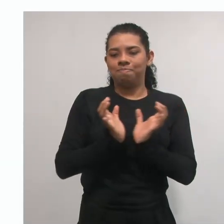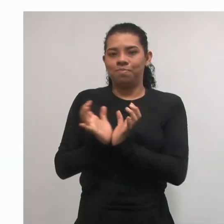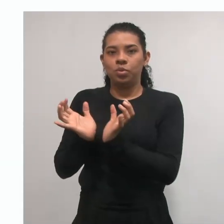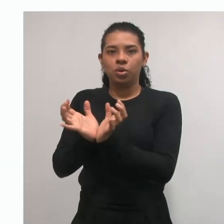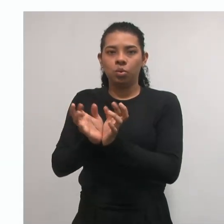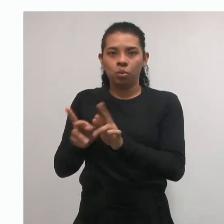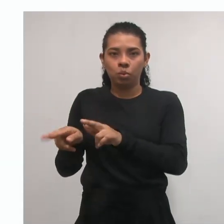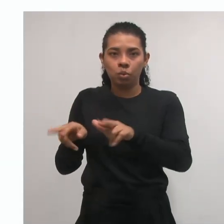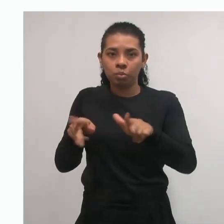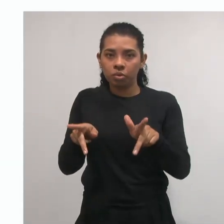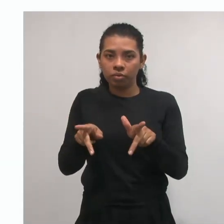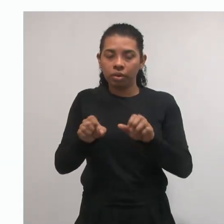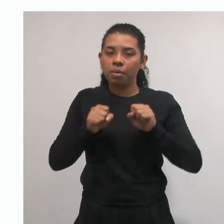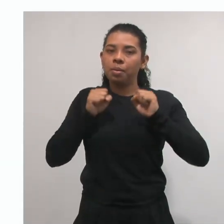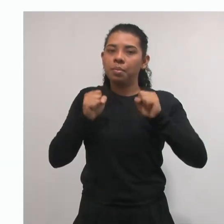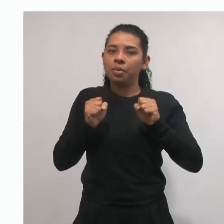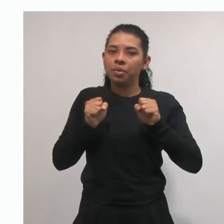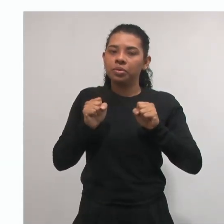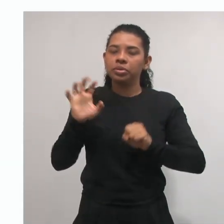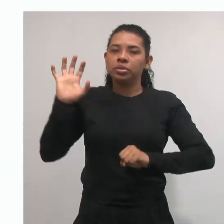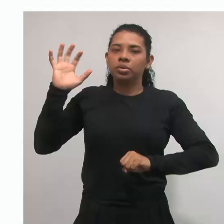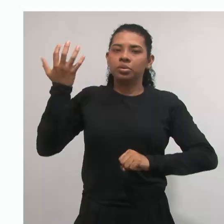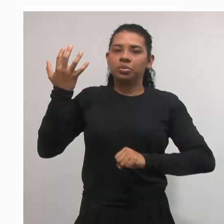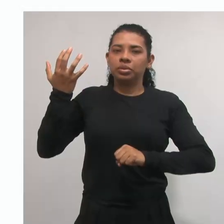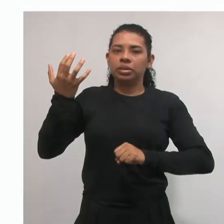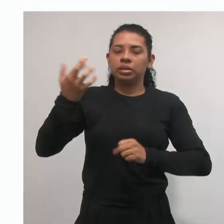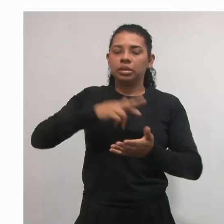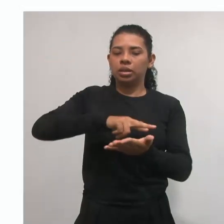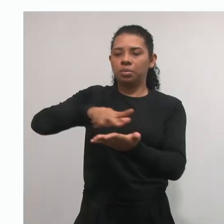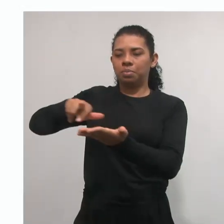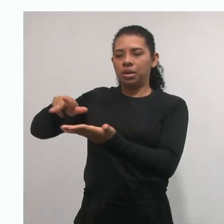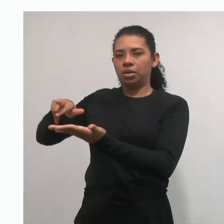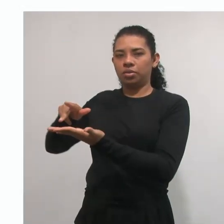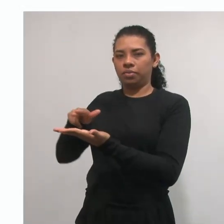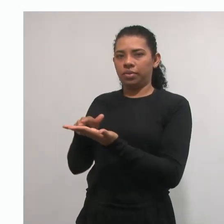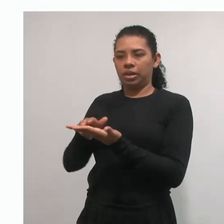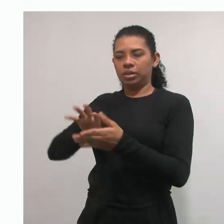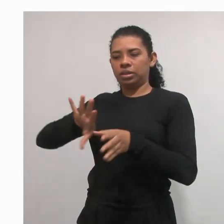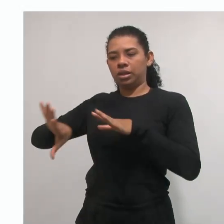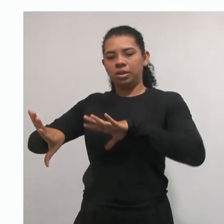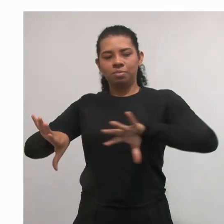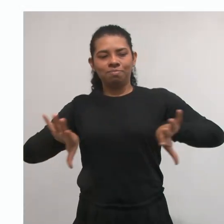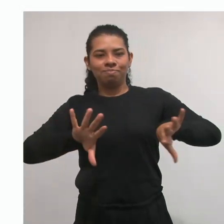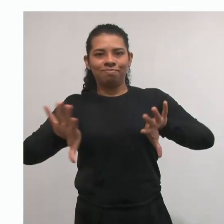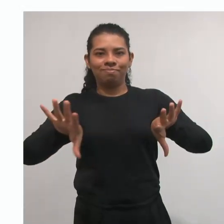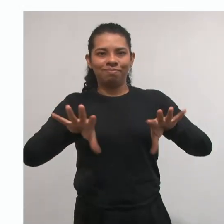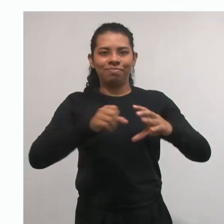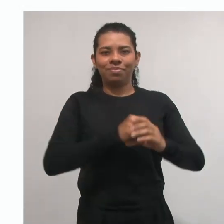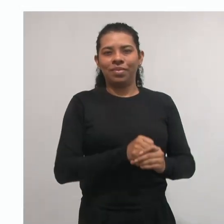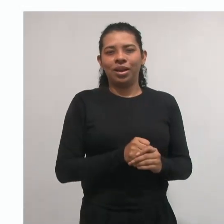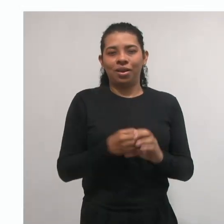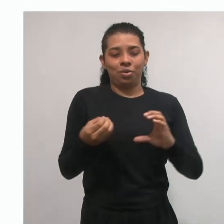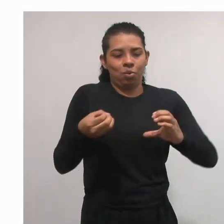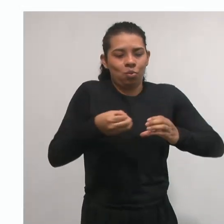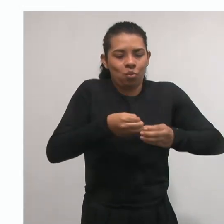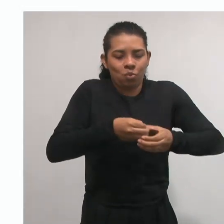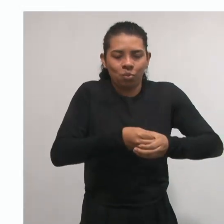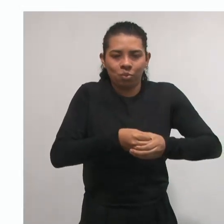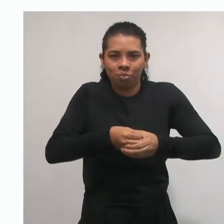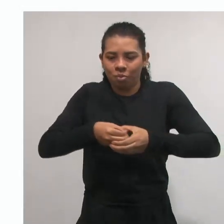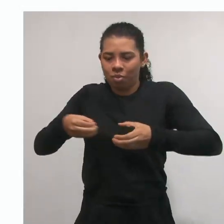isoladamente, deixam sujeitos do lado de fora, né? Então, daí a importância da gente